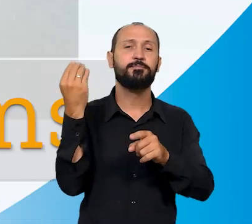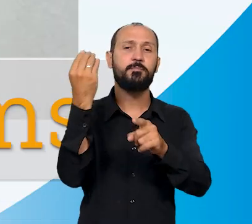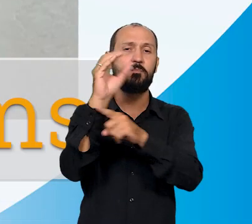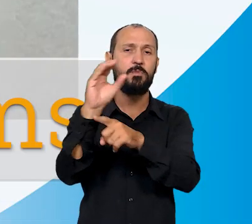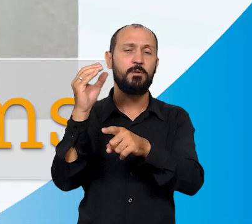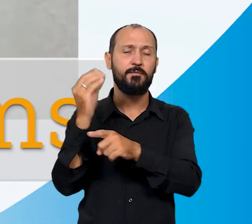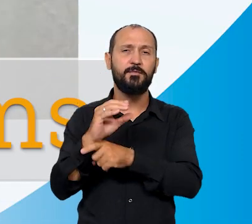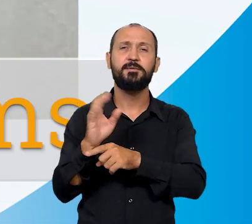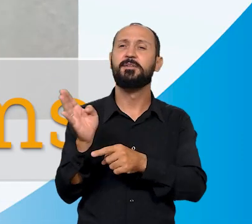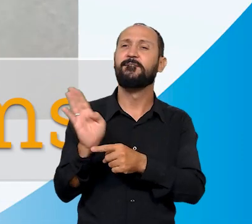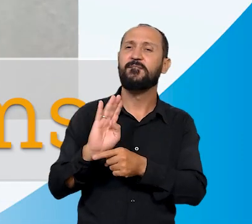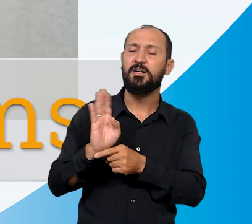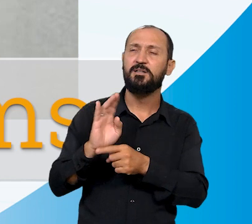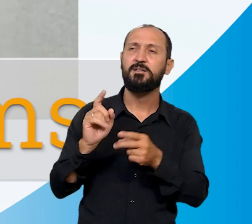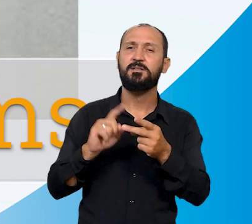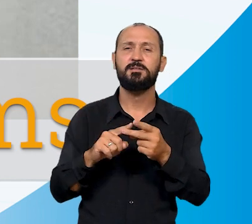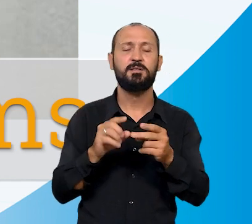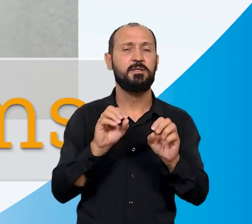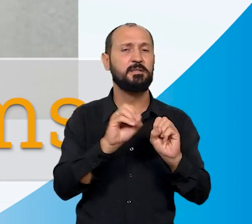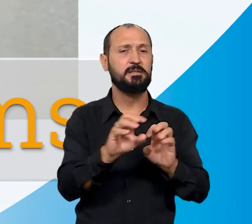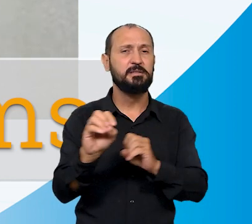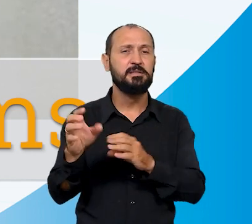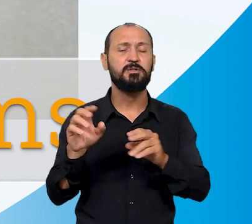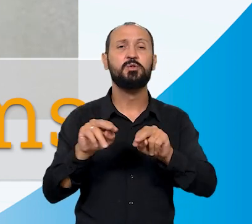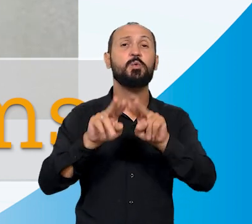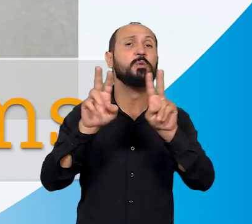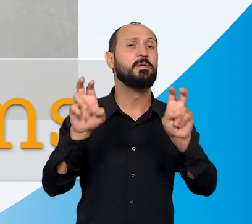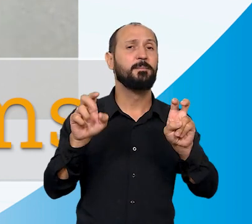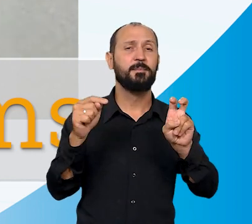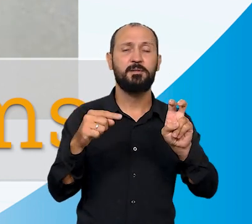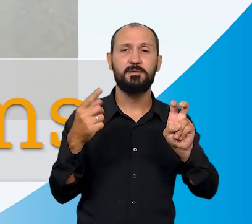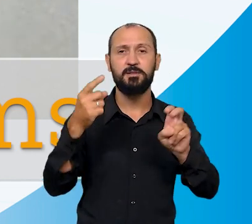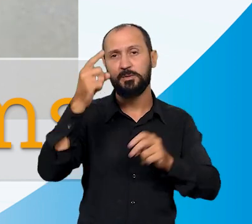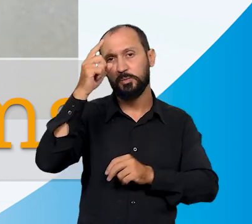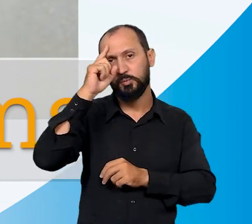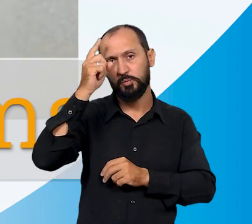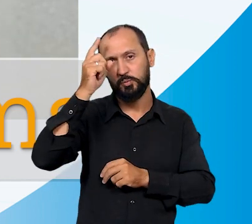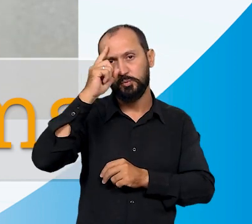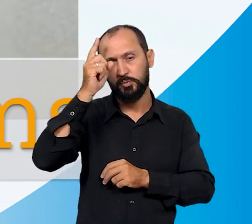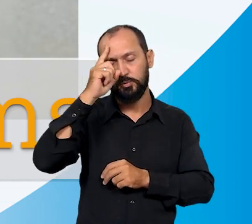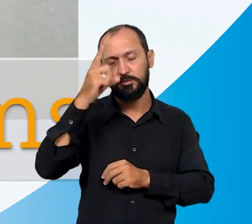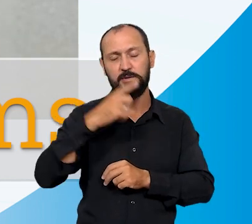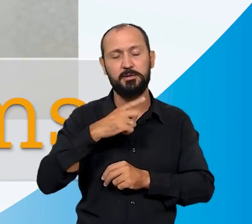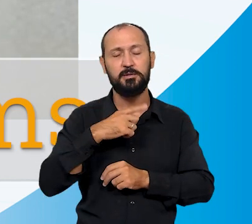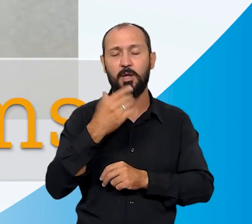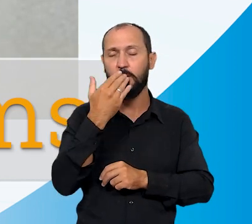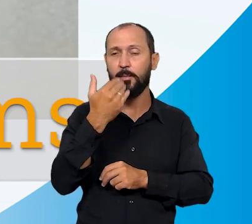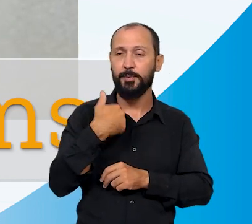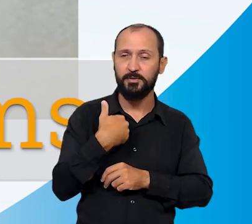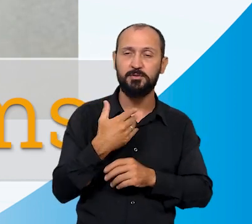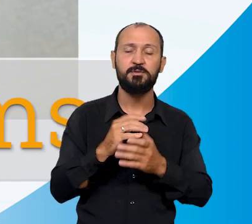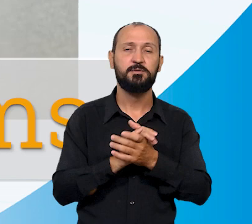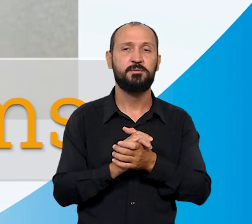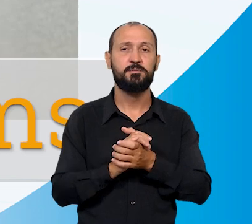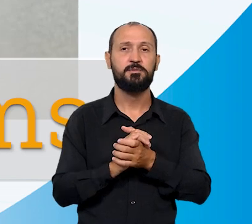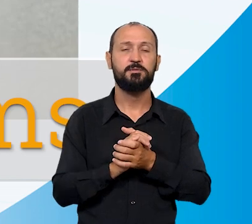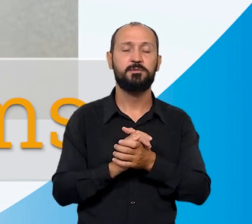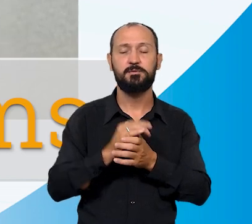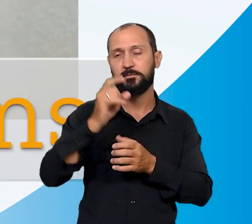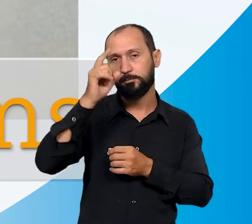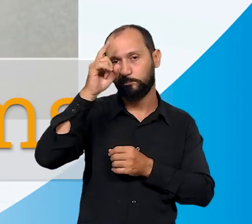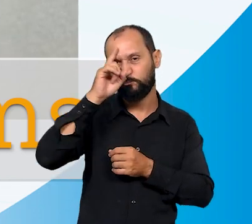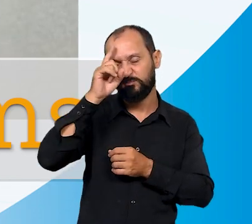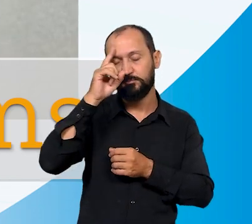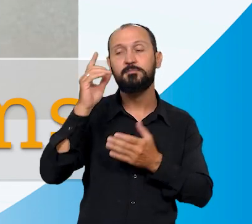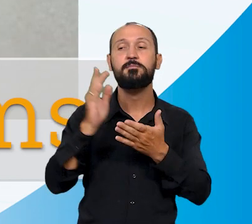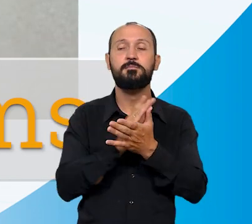a gente busca postar ali vídeos dando orientação de temas que no dia a dia a gente recebe demandas,